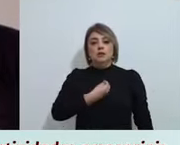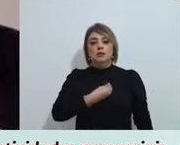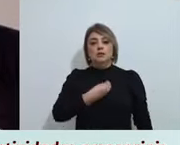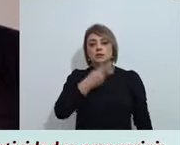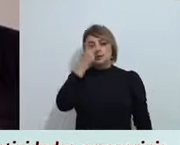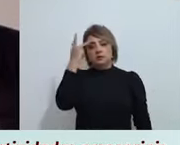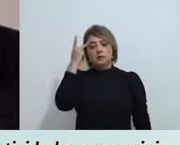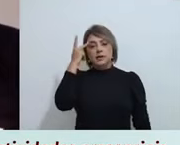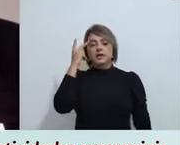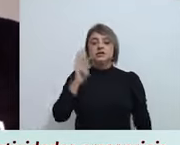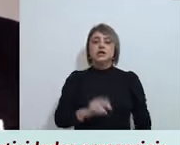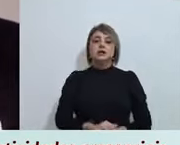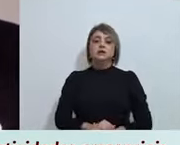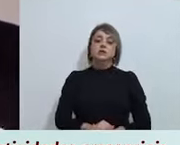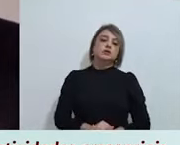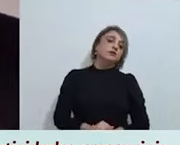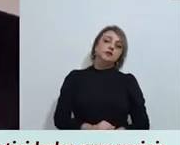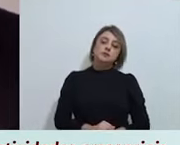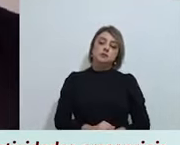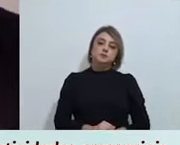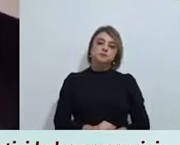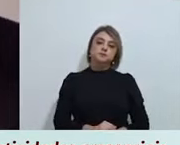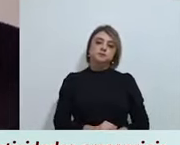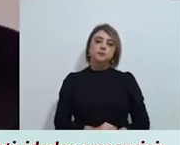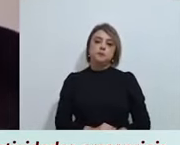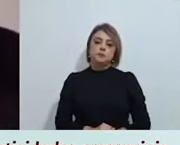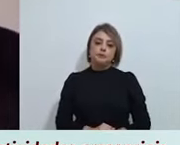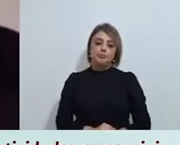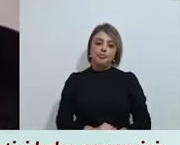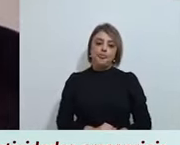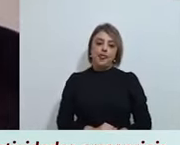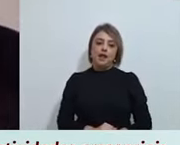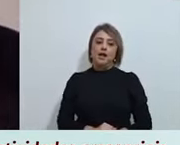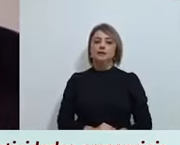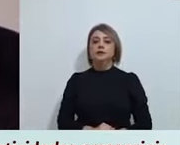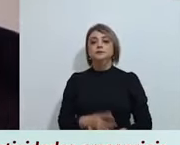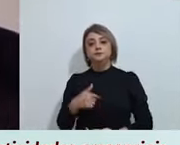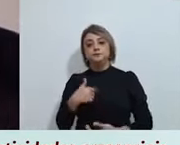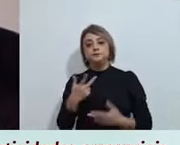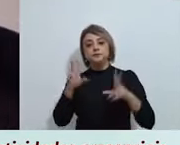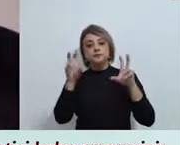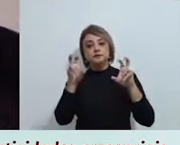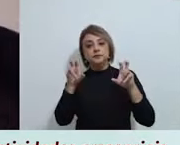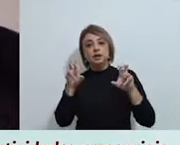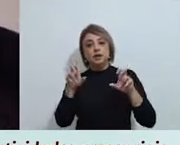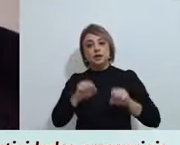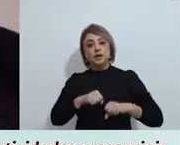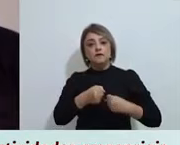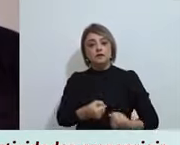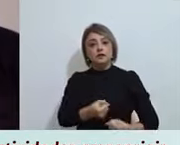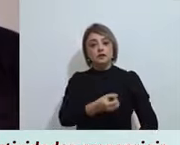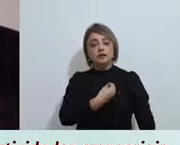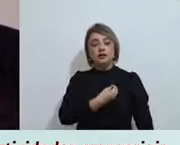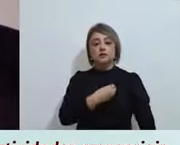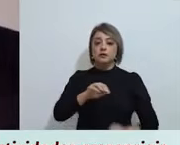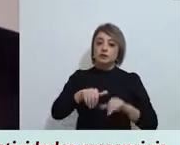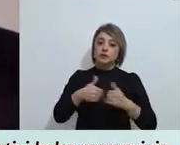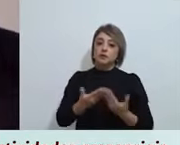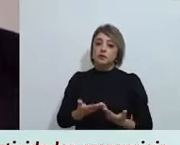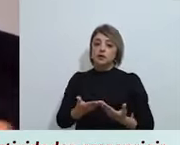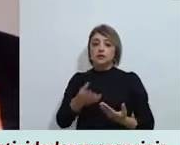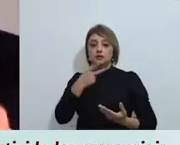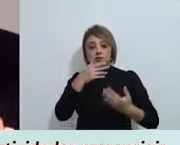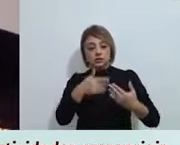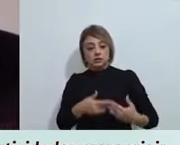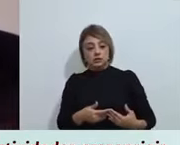Por isso que a plenária traz, né, esse tema, em defesa da vida. E quando falamos em defesa da vida, é